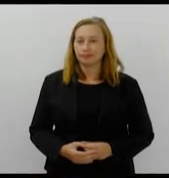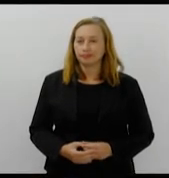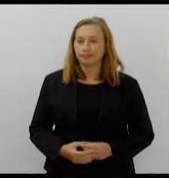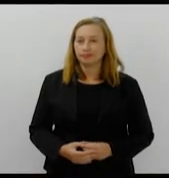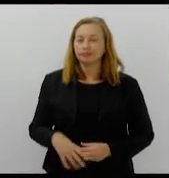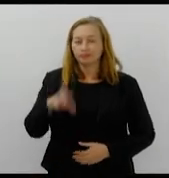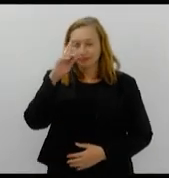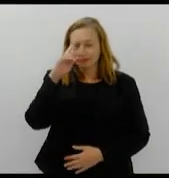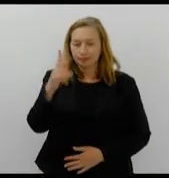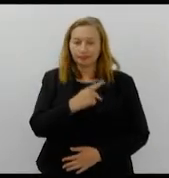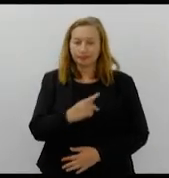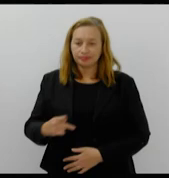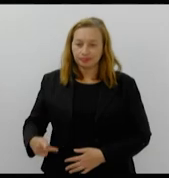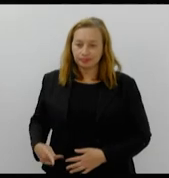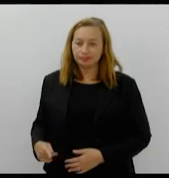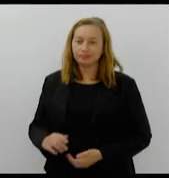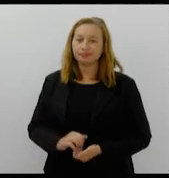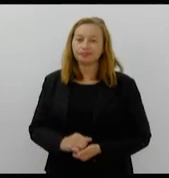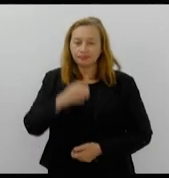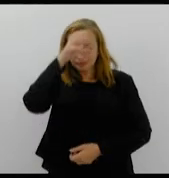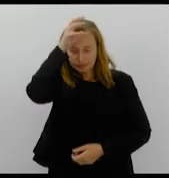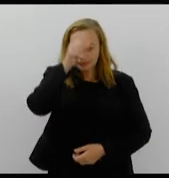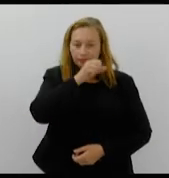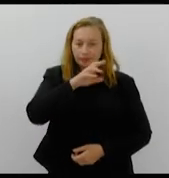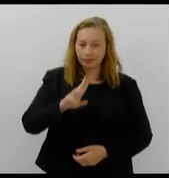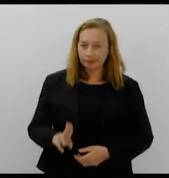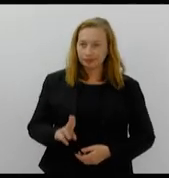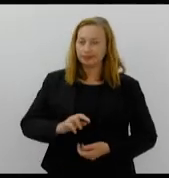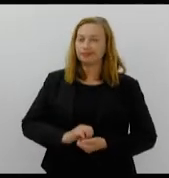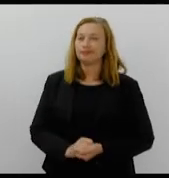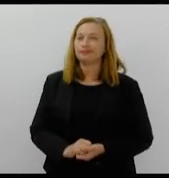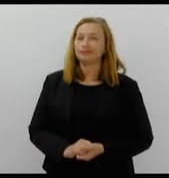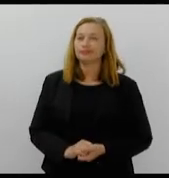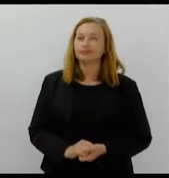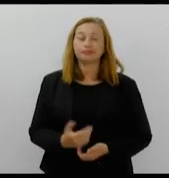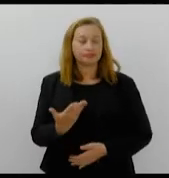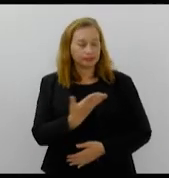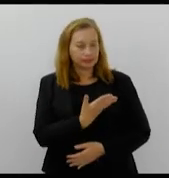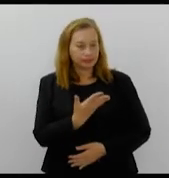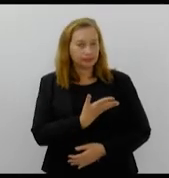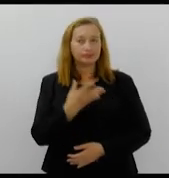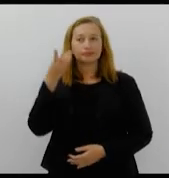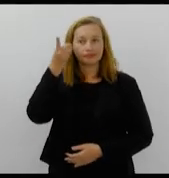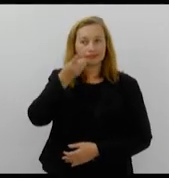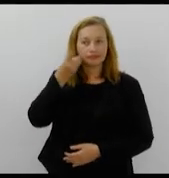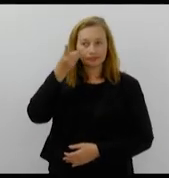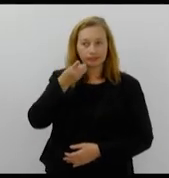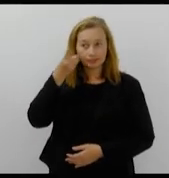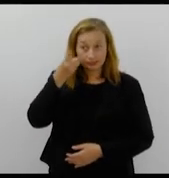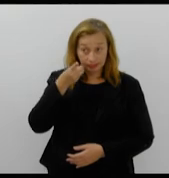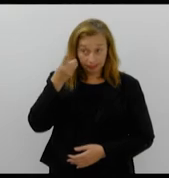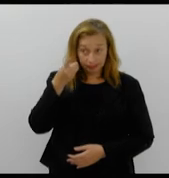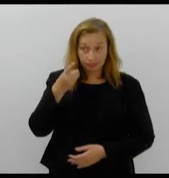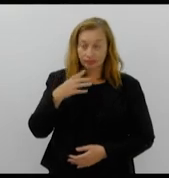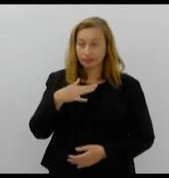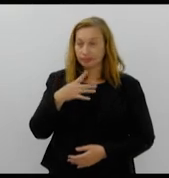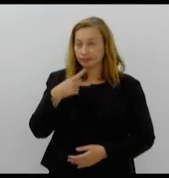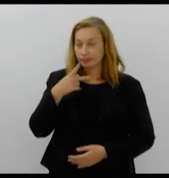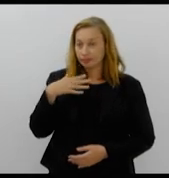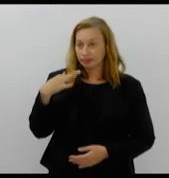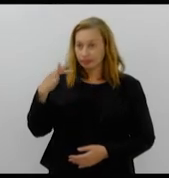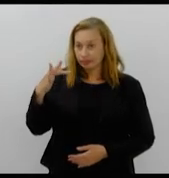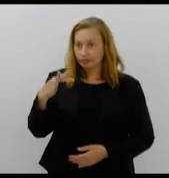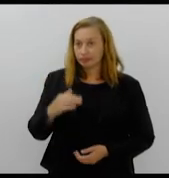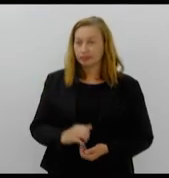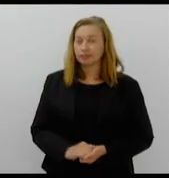Senhora presidente, tia Ju, colegas deputados, deputadas, vou ser breve.